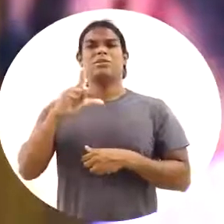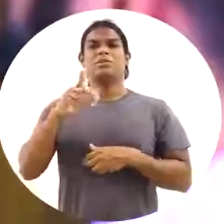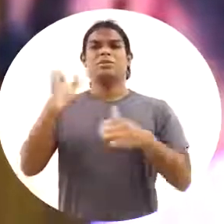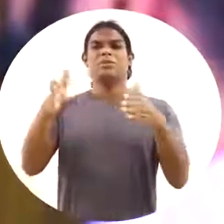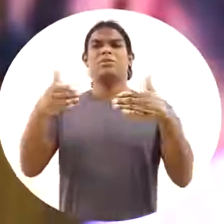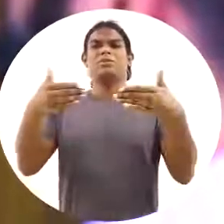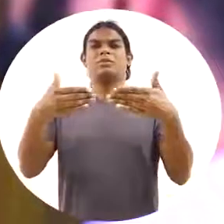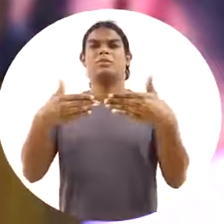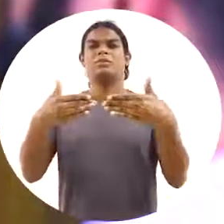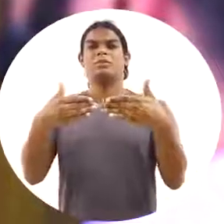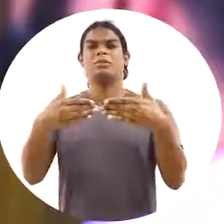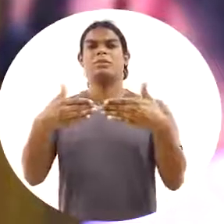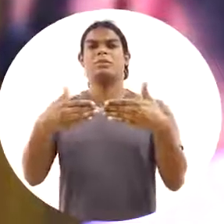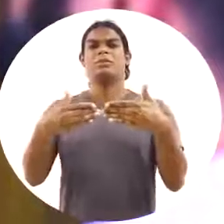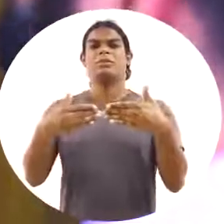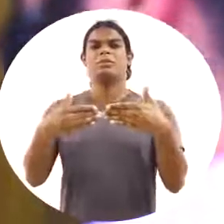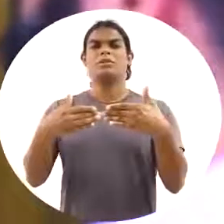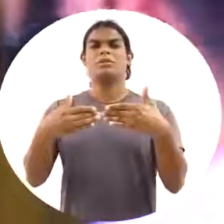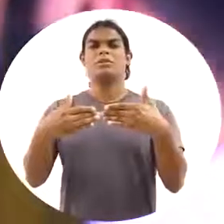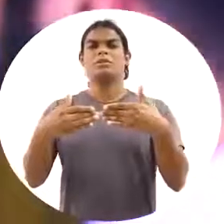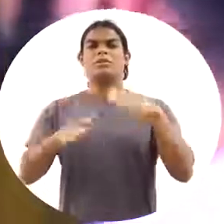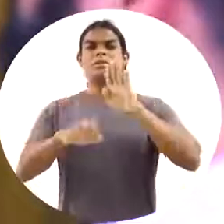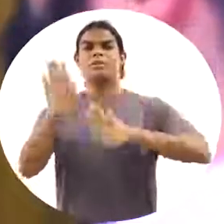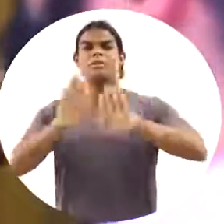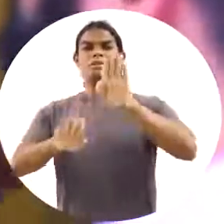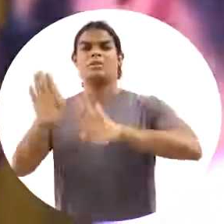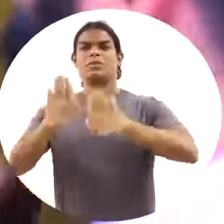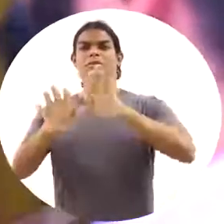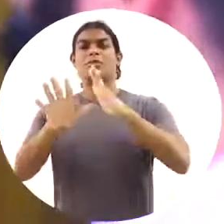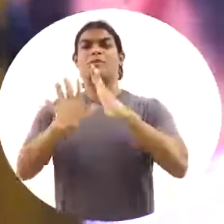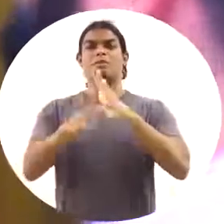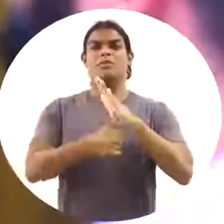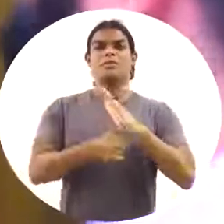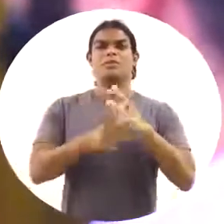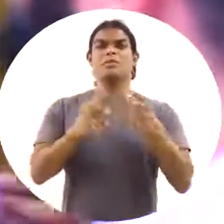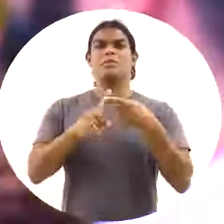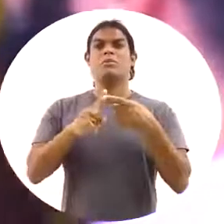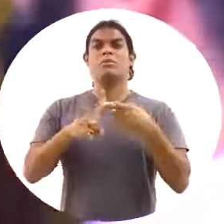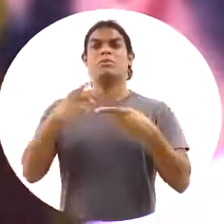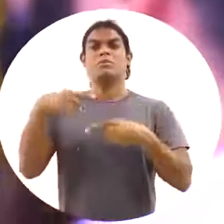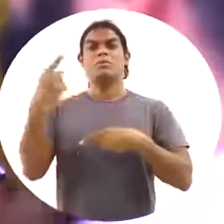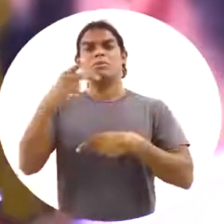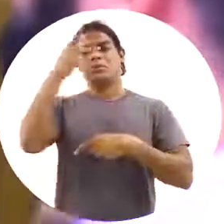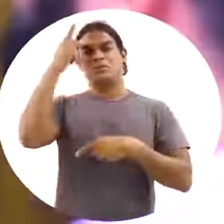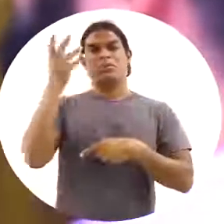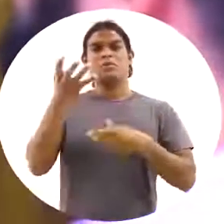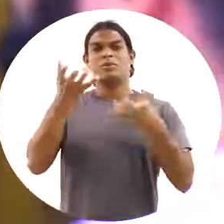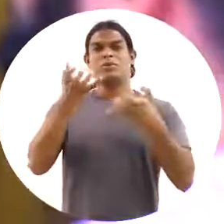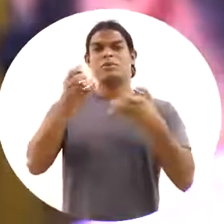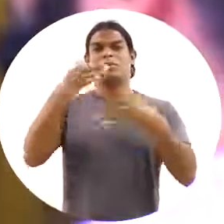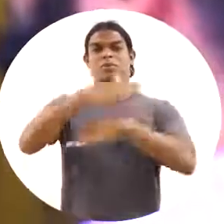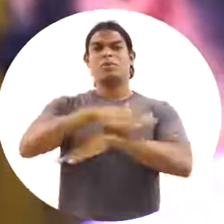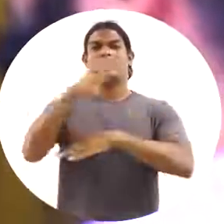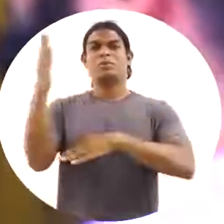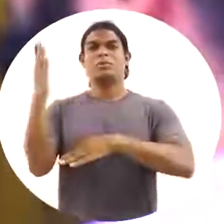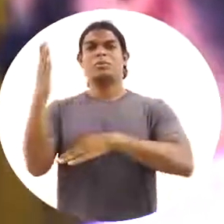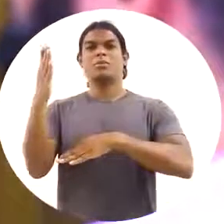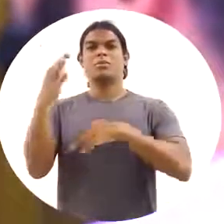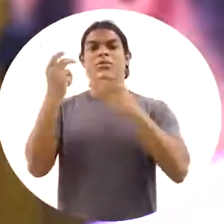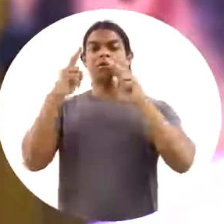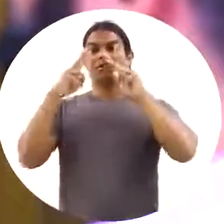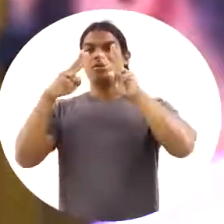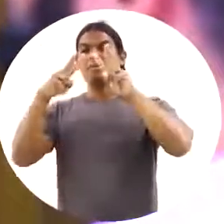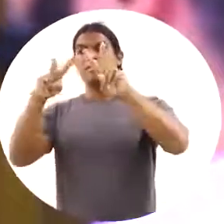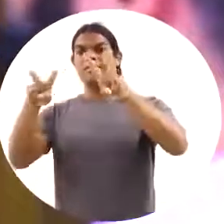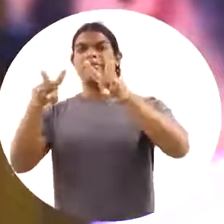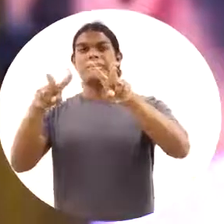para proteger contra vandalismo e o outro queria abrir para poder contemplar a natureza. Então a gente